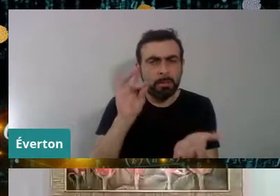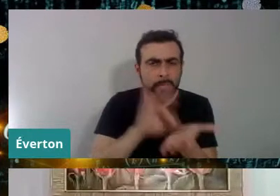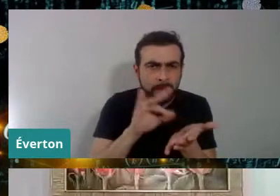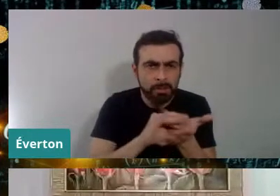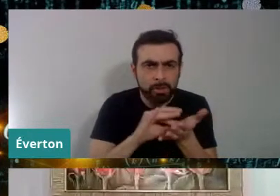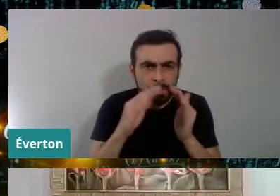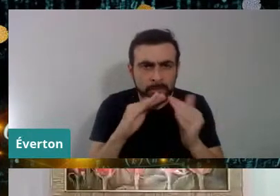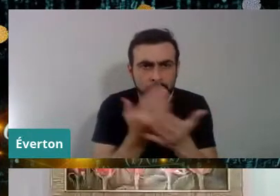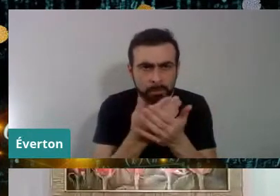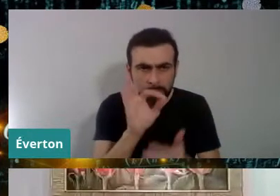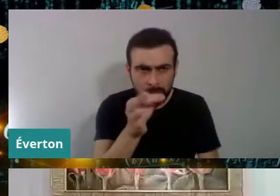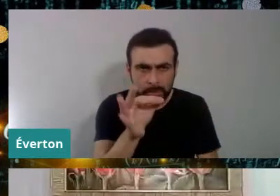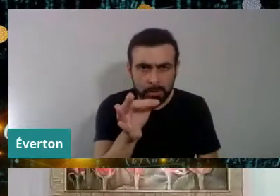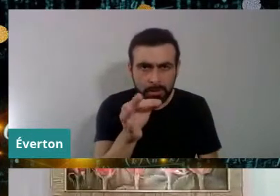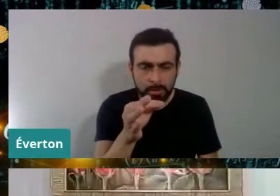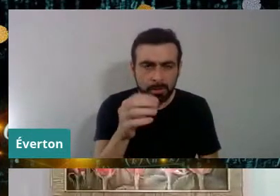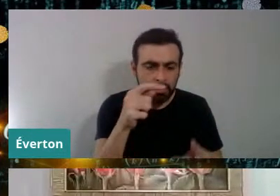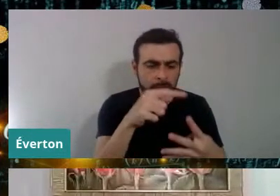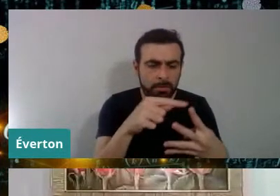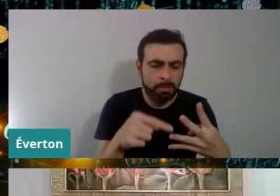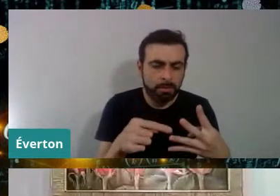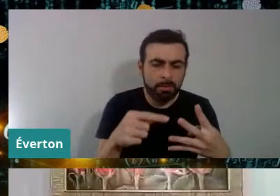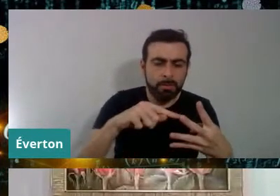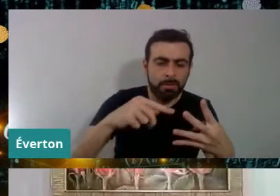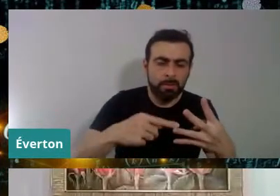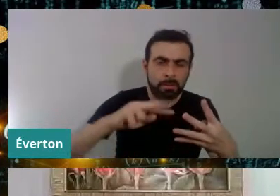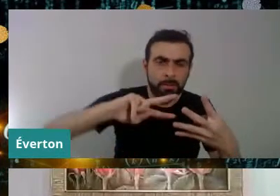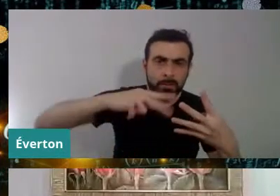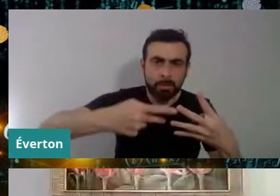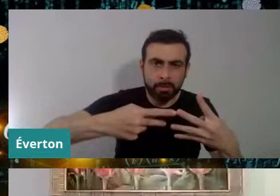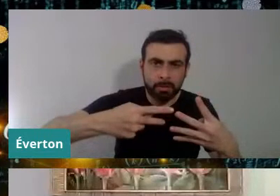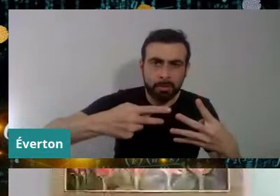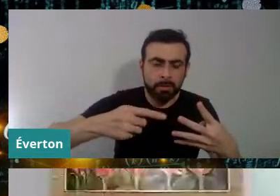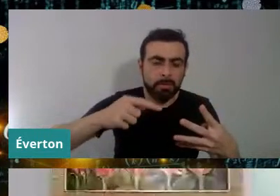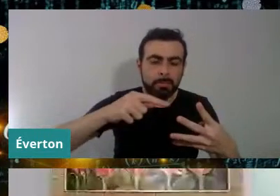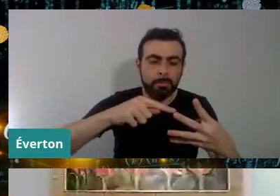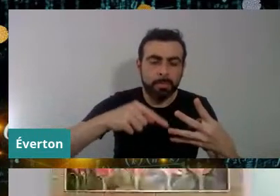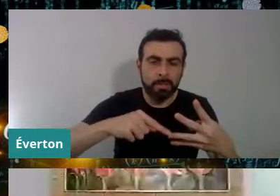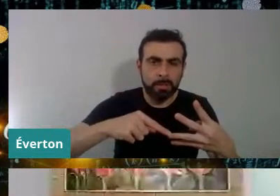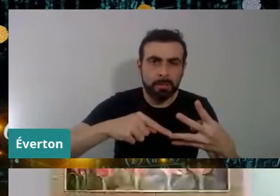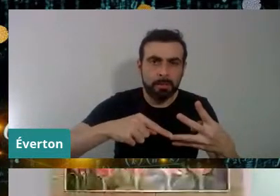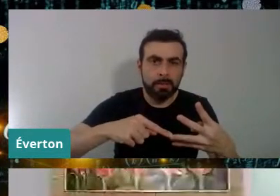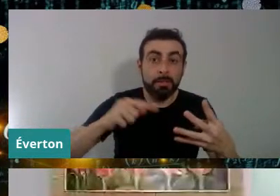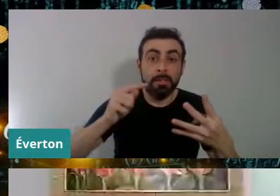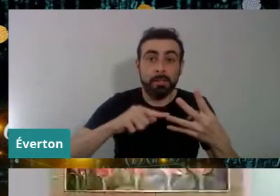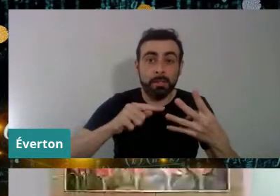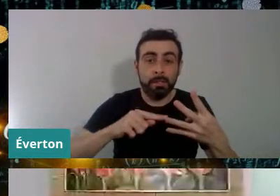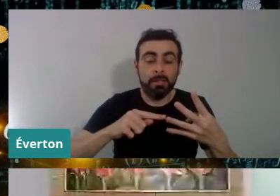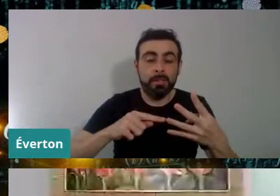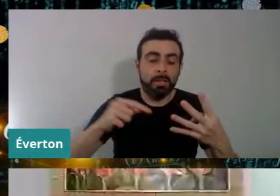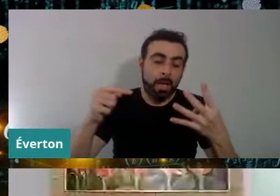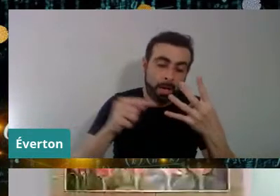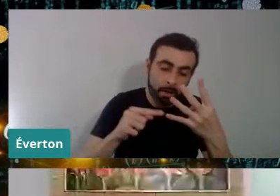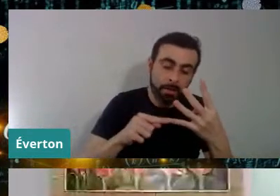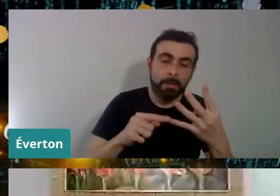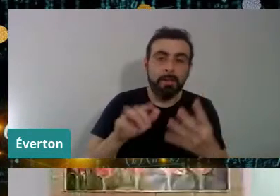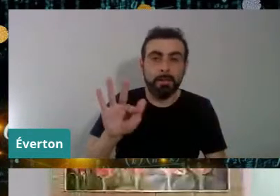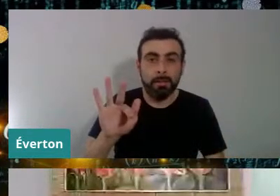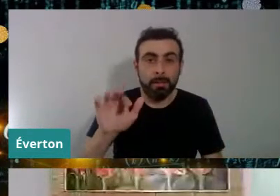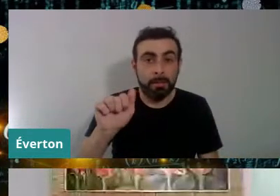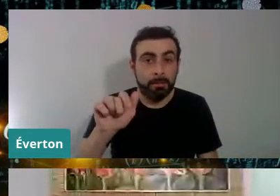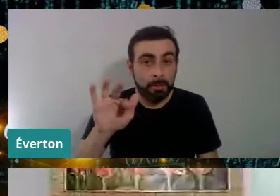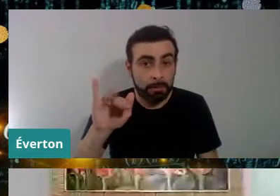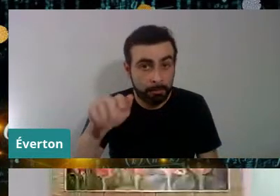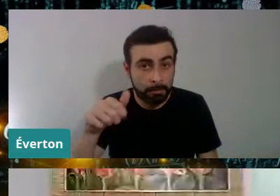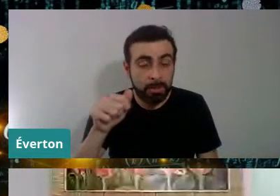viu? Mas aí é isso que eu quero falar. No prédio onde está funcionando a Fafisa, lá era o